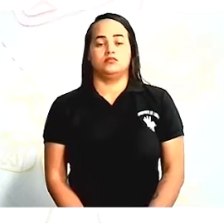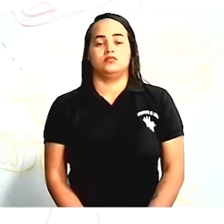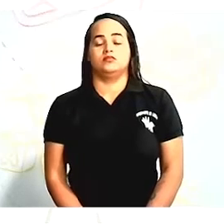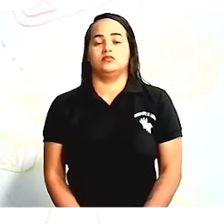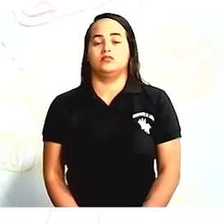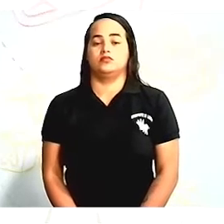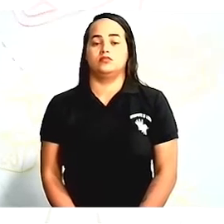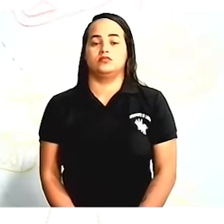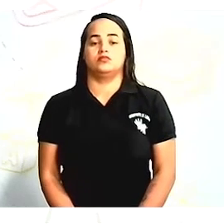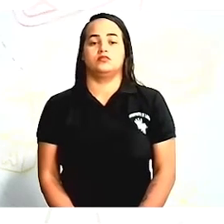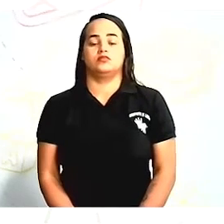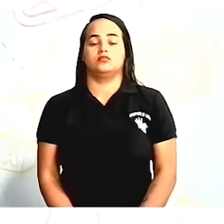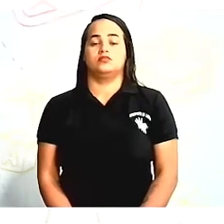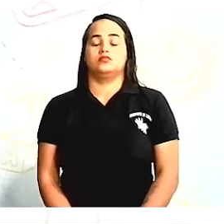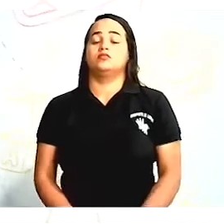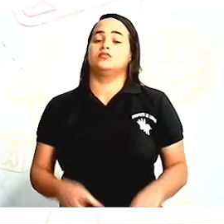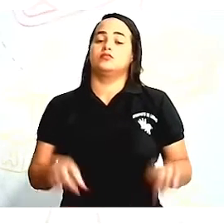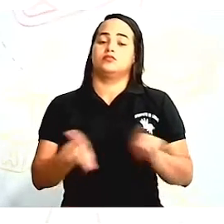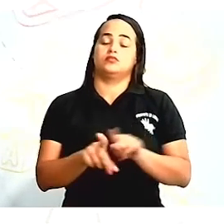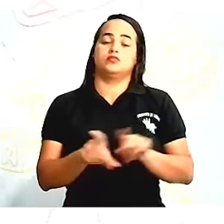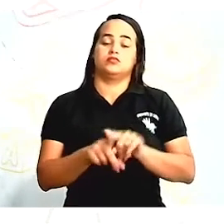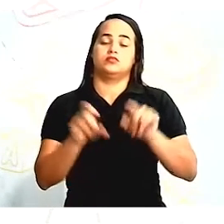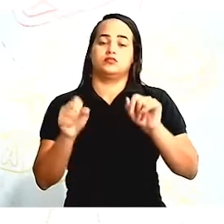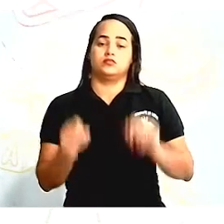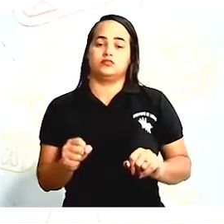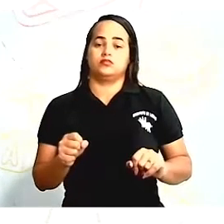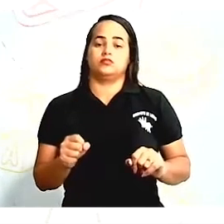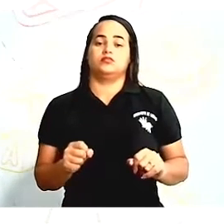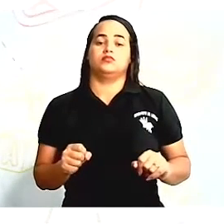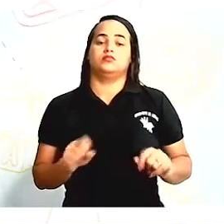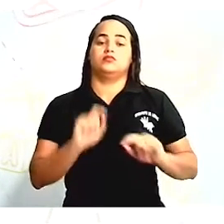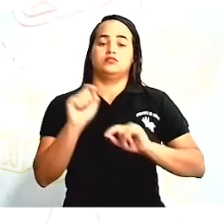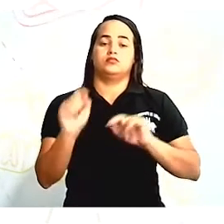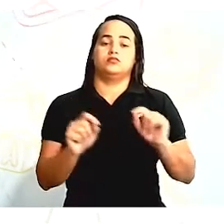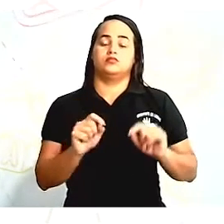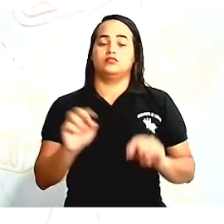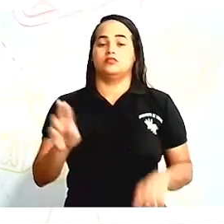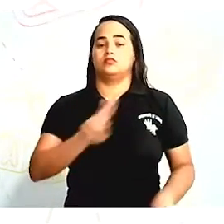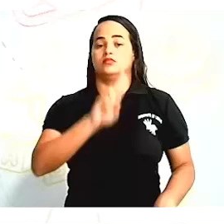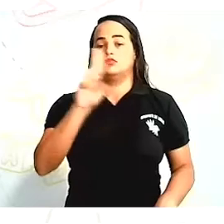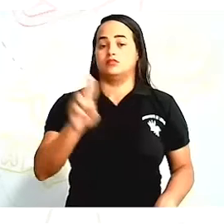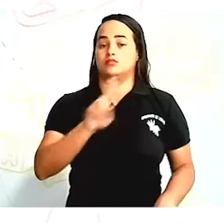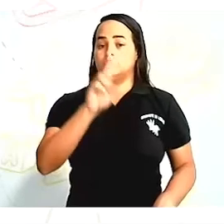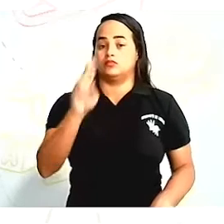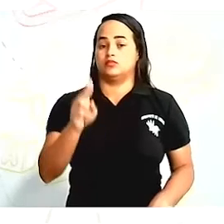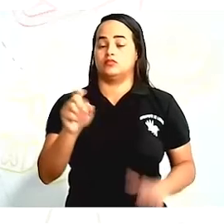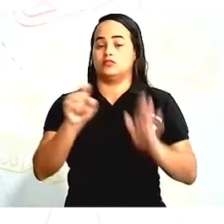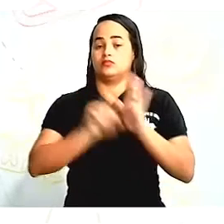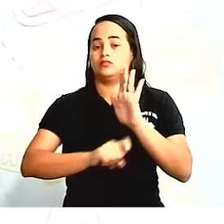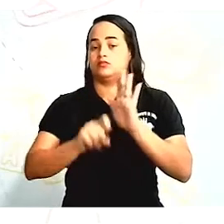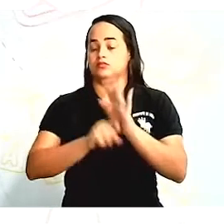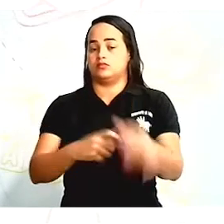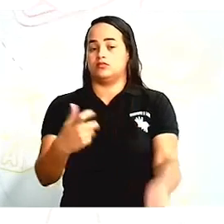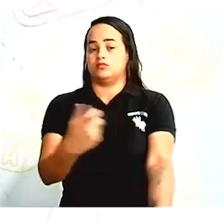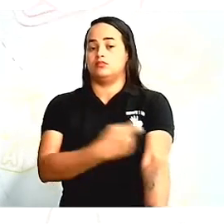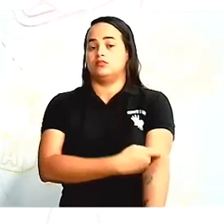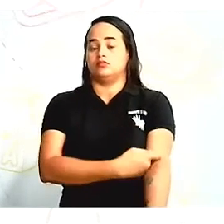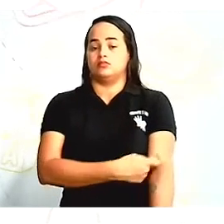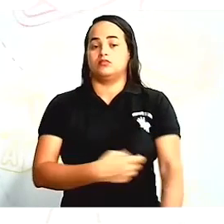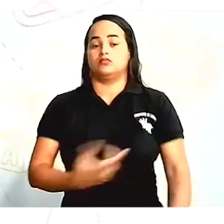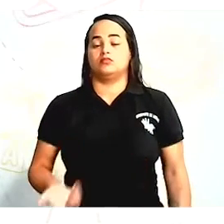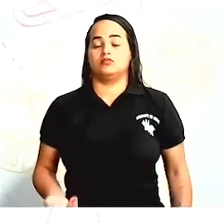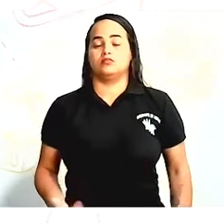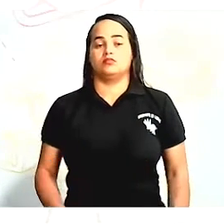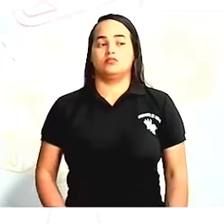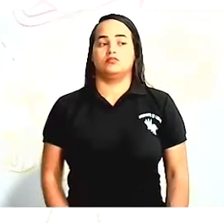sanguínea, que eu já falei no início, também pode acarretar através dela. O uso de drogas injetáveis contaminadas, transmissão